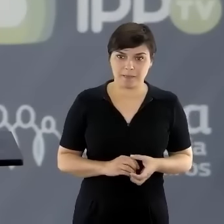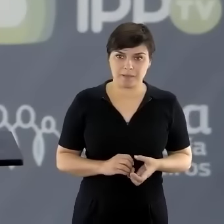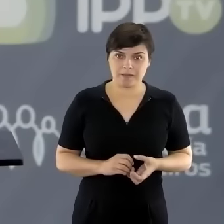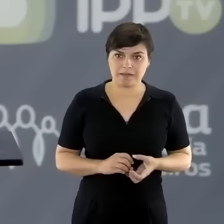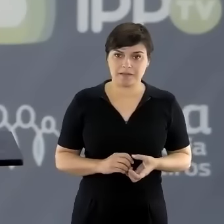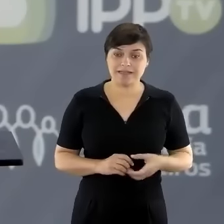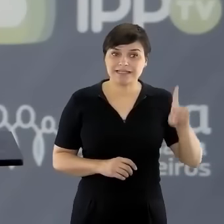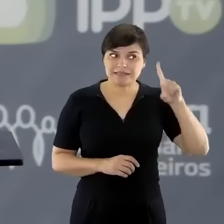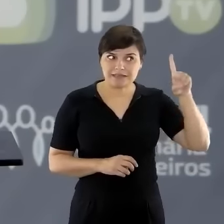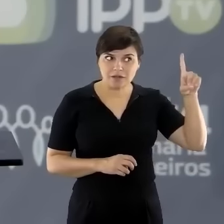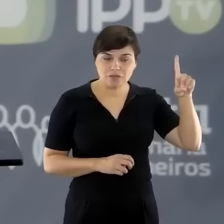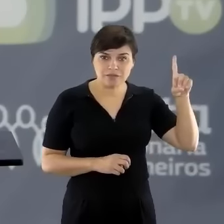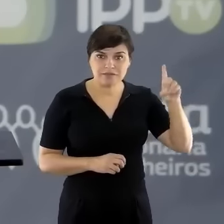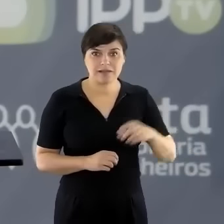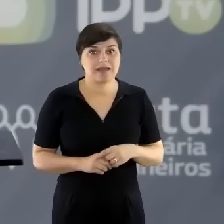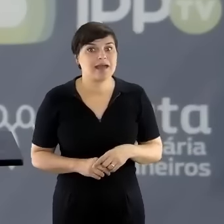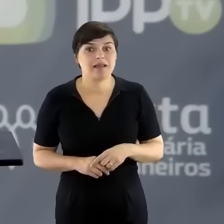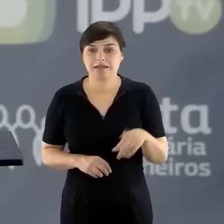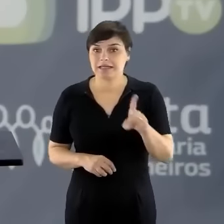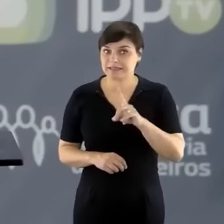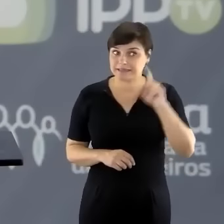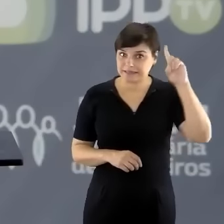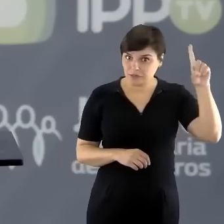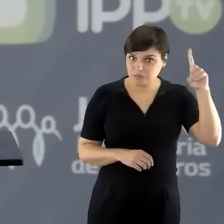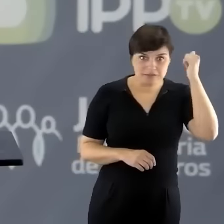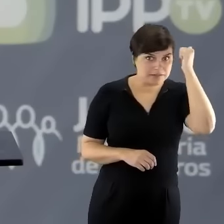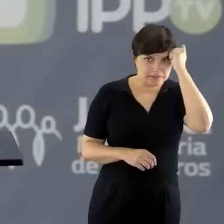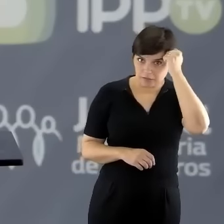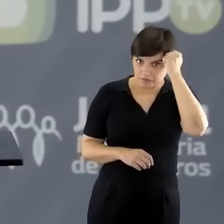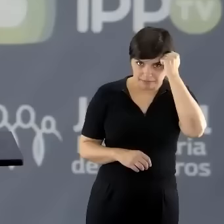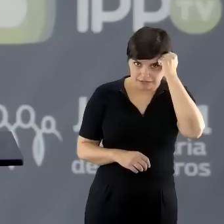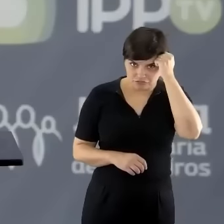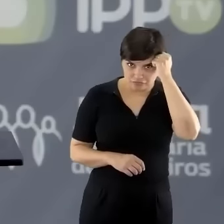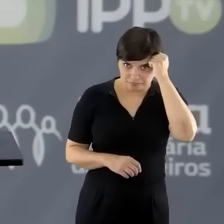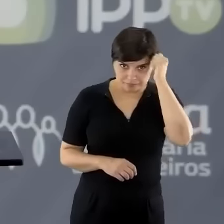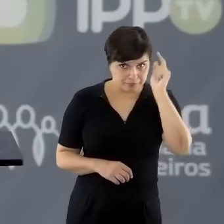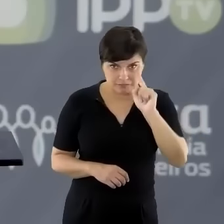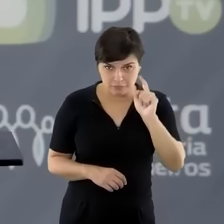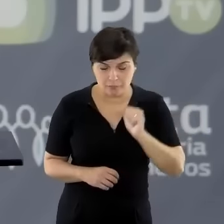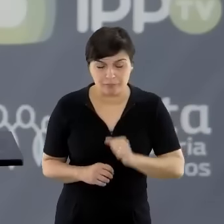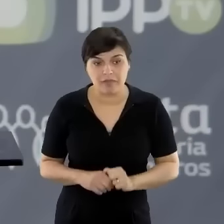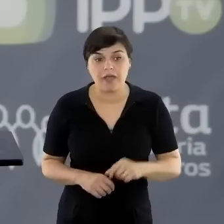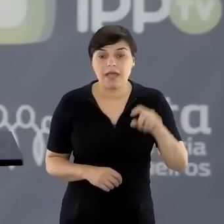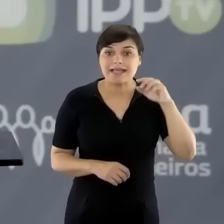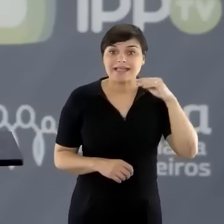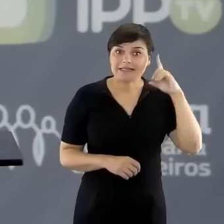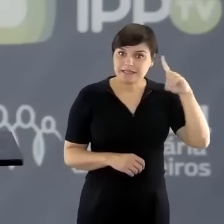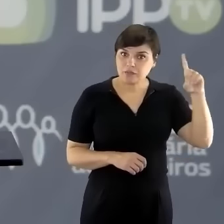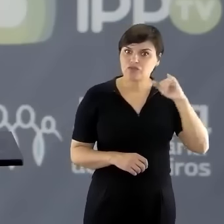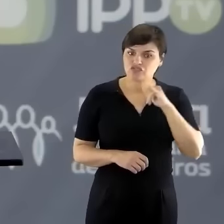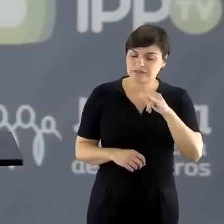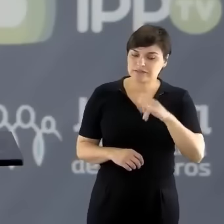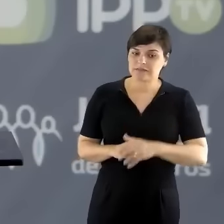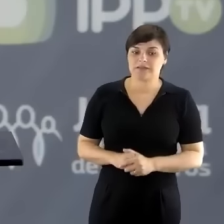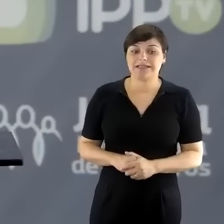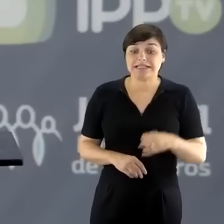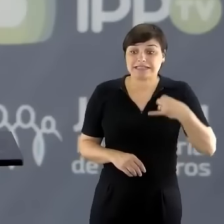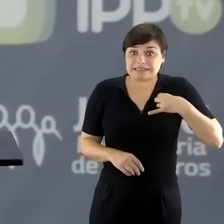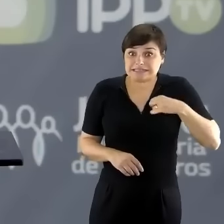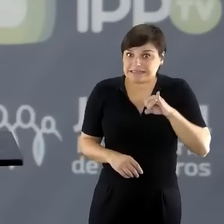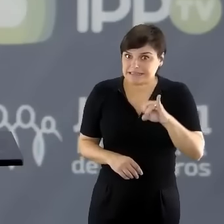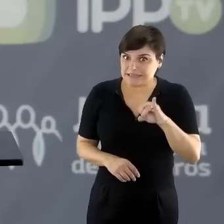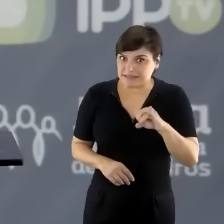ní Será subvertida se ní não se arrependesse Dent de 40 dias ní seria subvertida mas uma vez que ní se